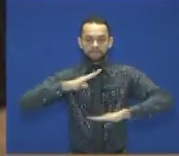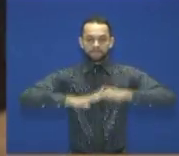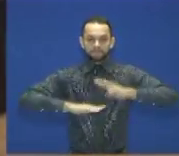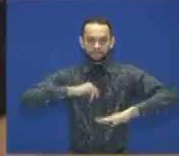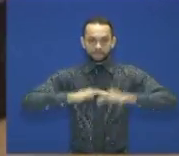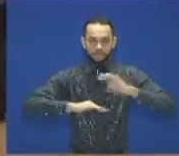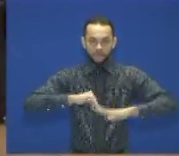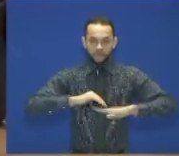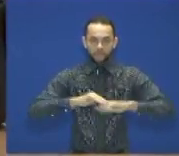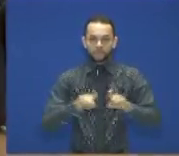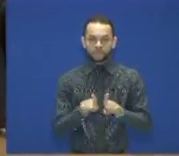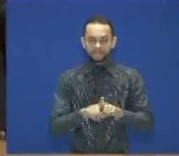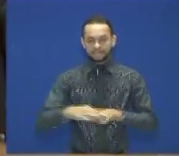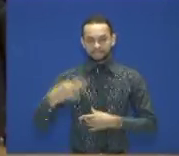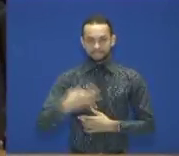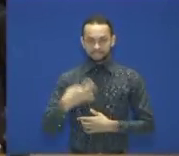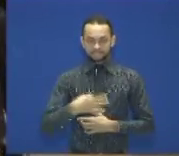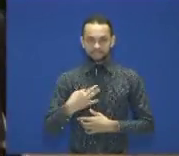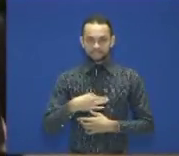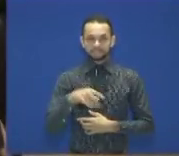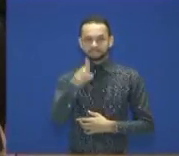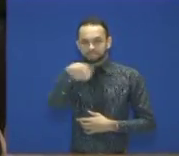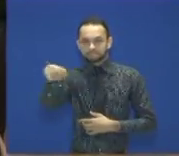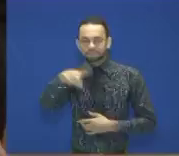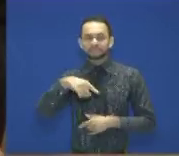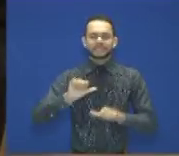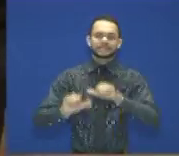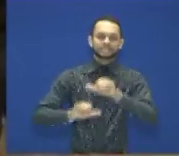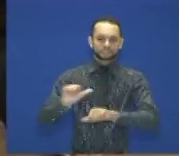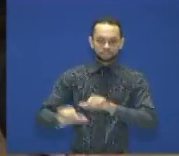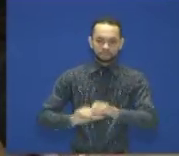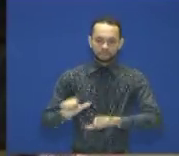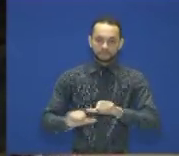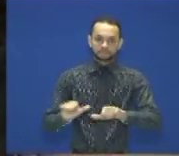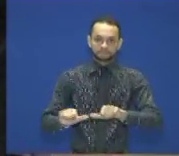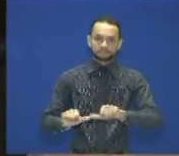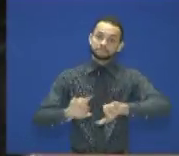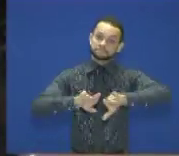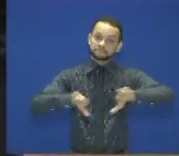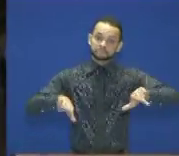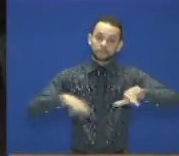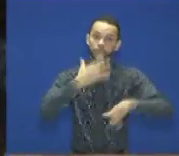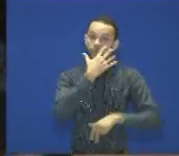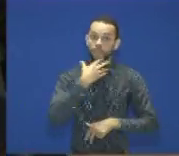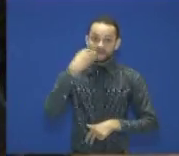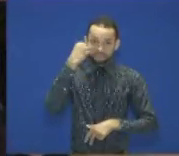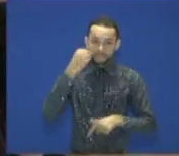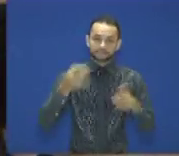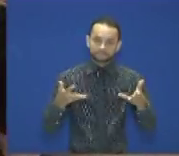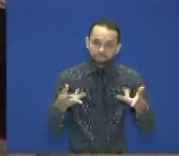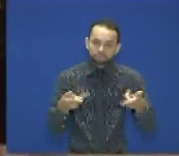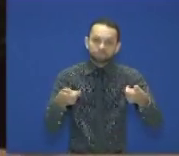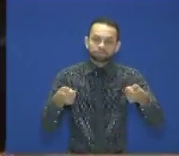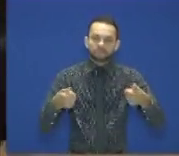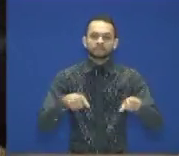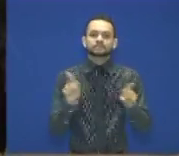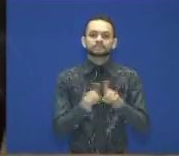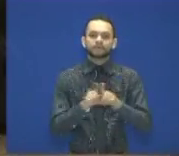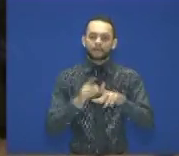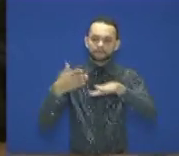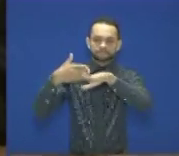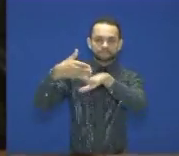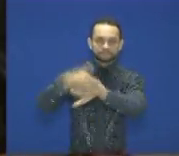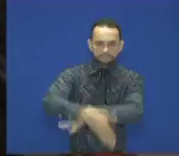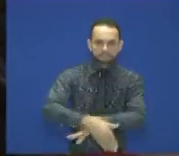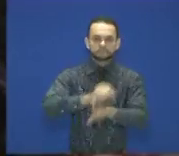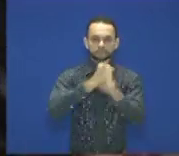de que saem transformados, com alta qualificação e preparados para o diálogo e a intervenção na sociedade.